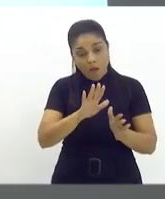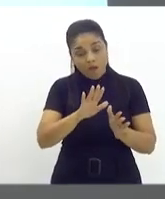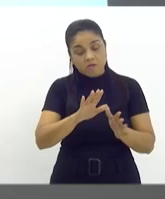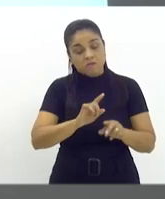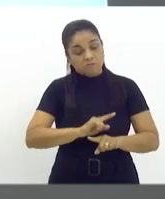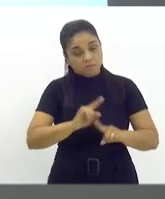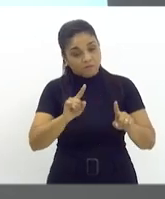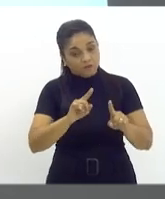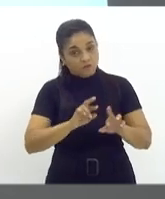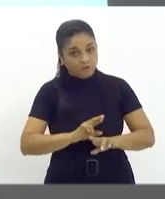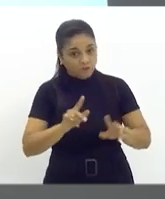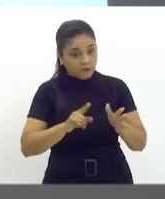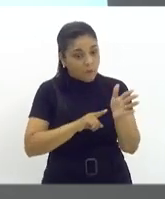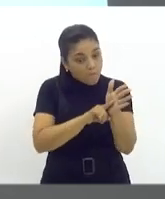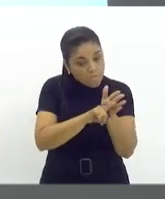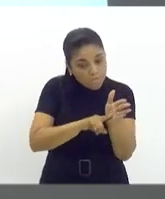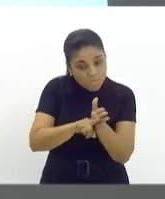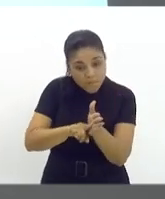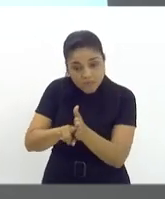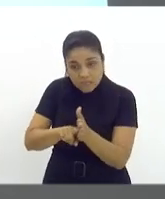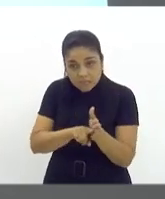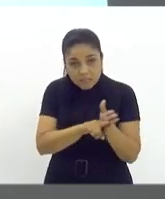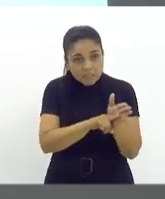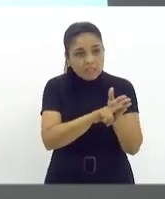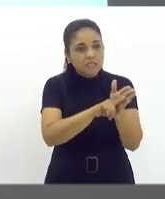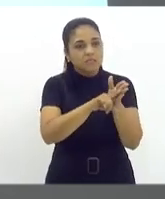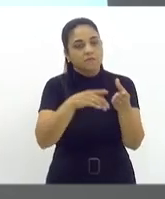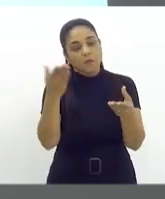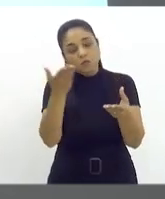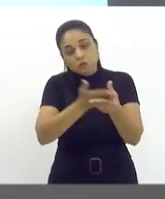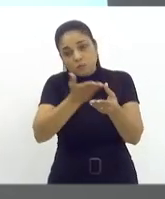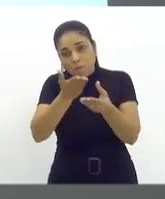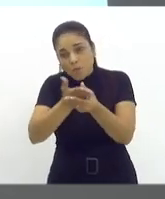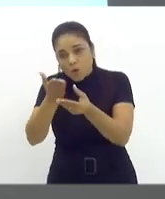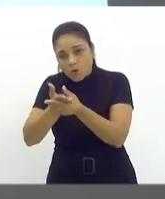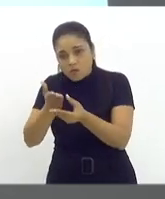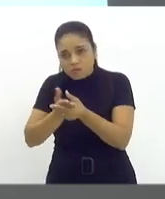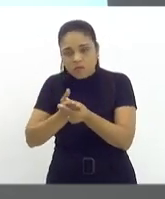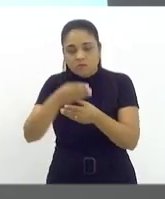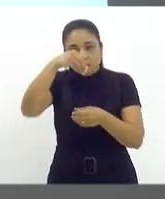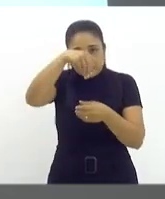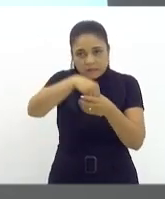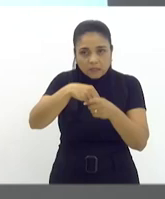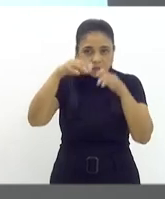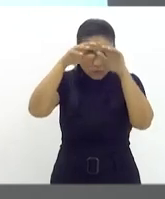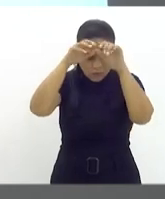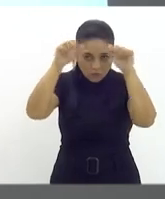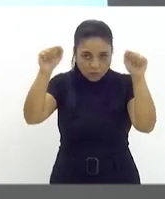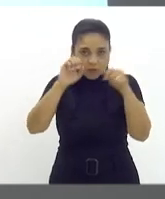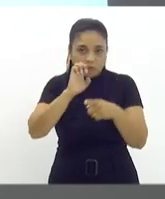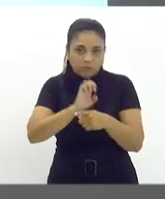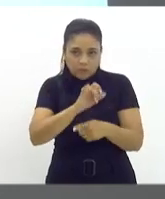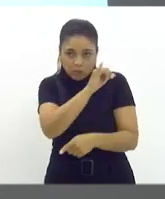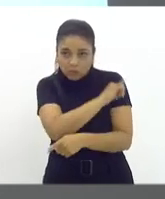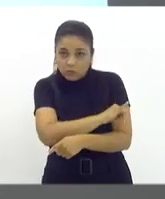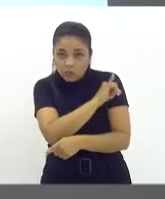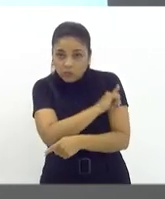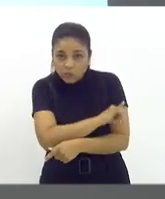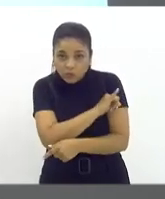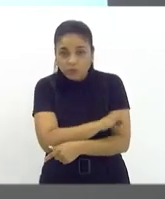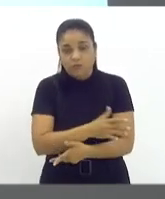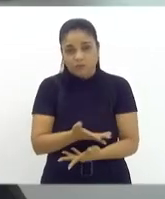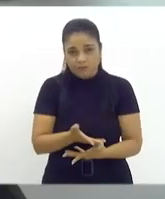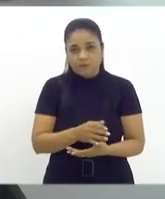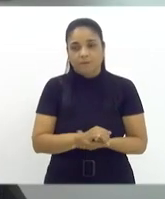pela jurisprudência pelos casos de processos no Tribunal de Justiça do Estado do Rio de Janeiro do estado do Rio de